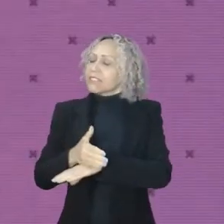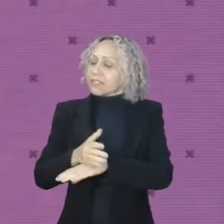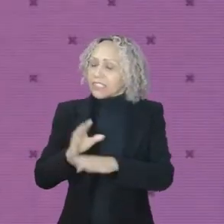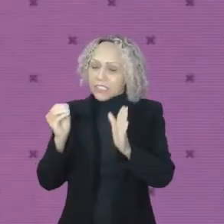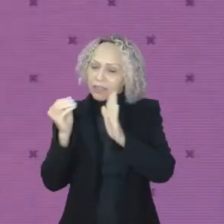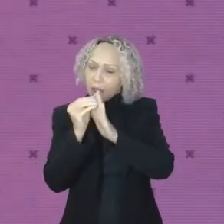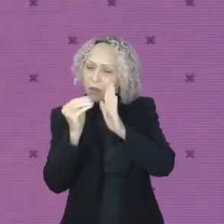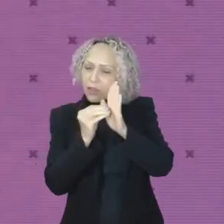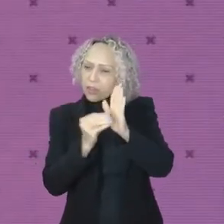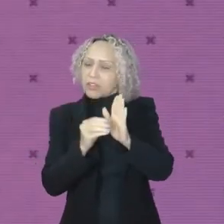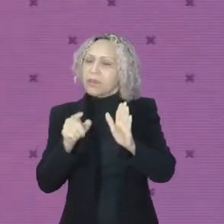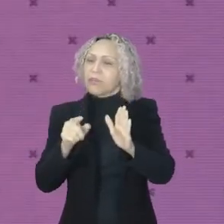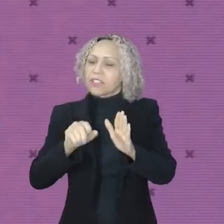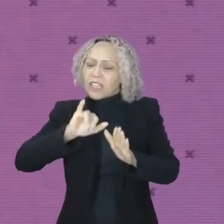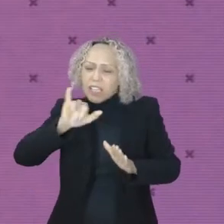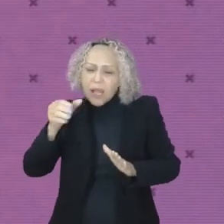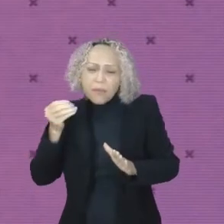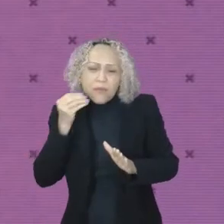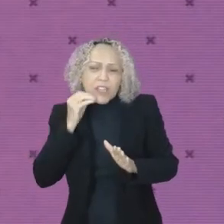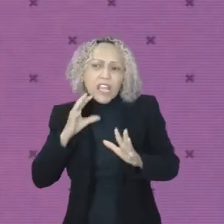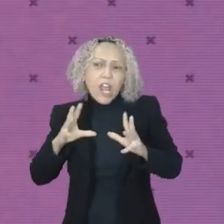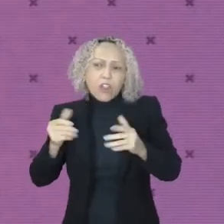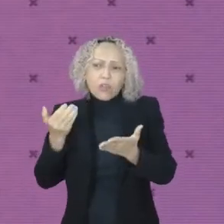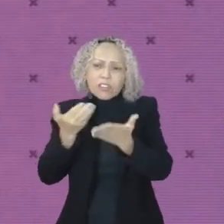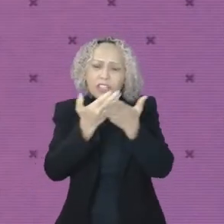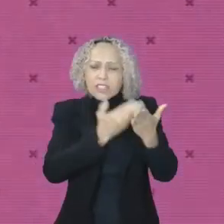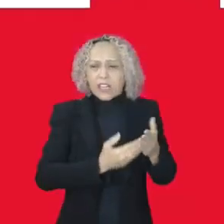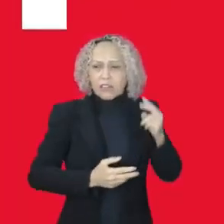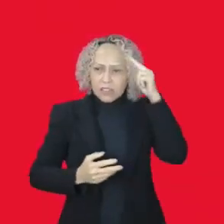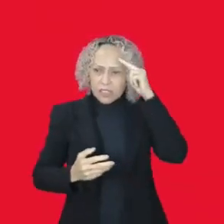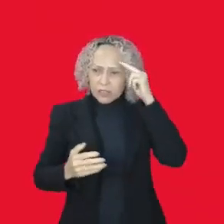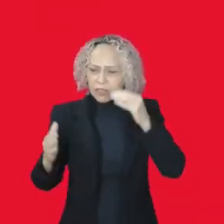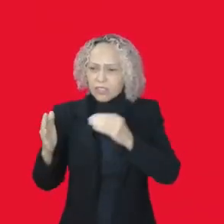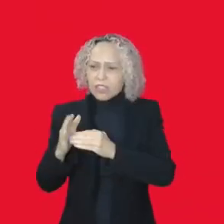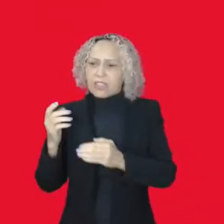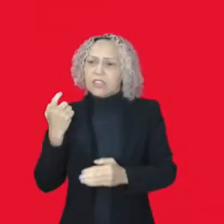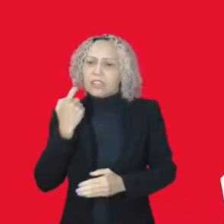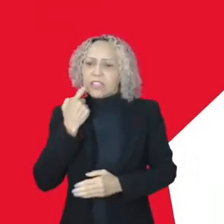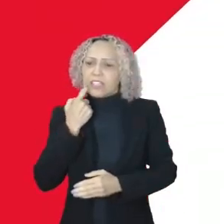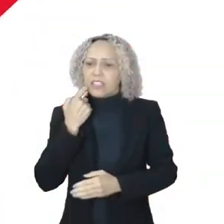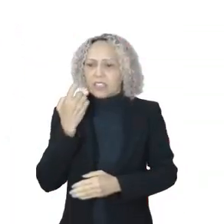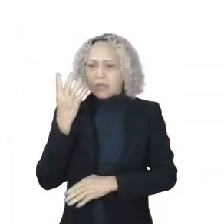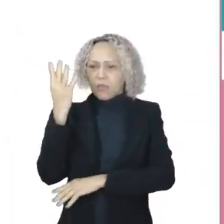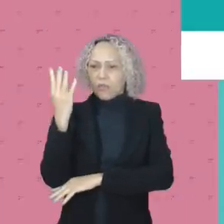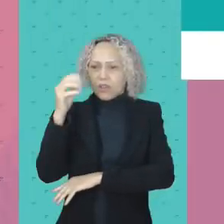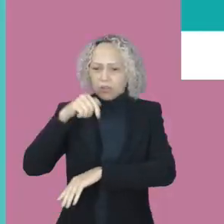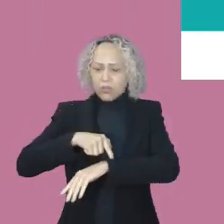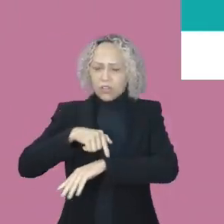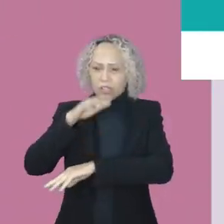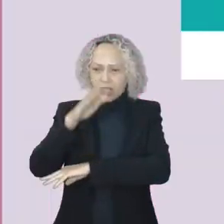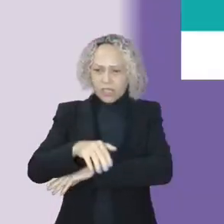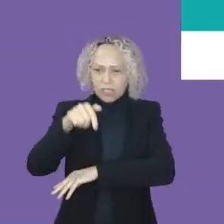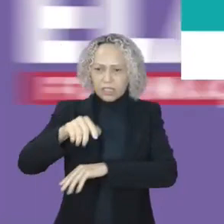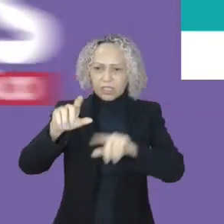aula, que é de segunda a sexta-feira, sempre às 4 horas da tarde, aqui na TV PT.